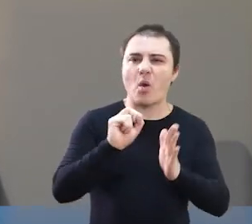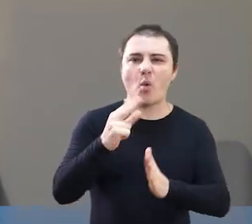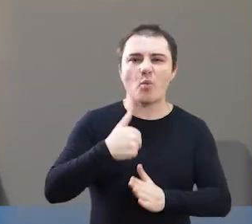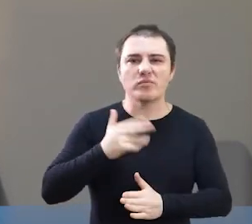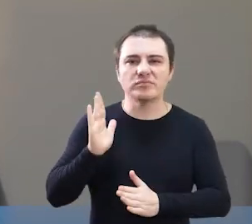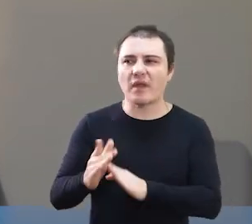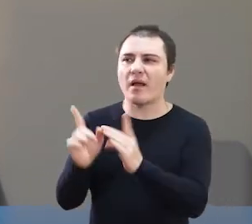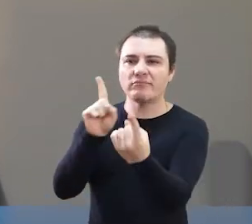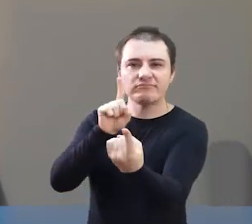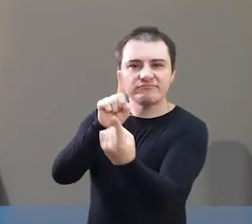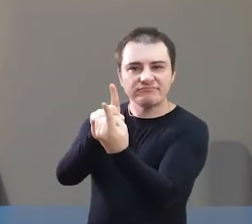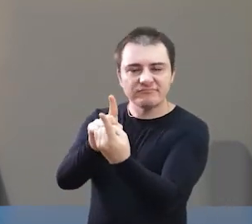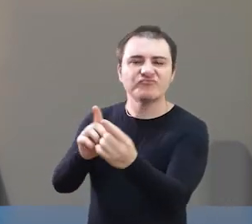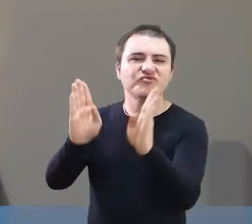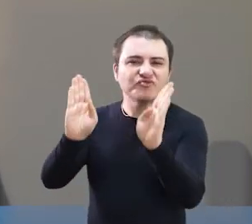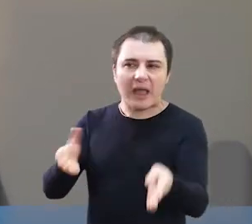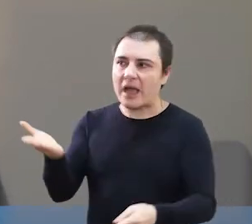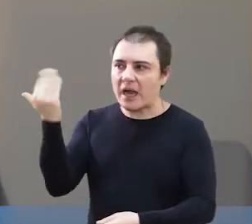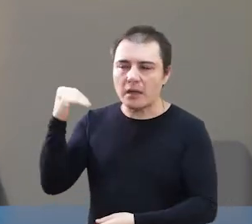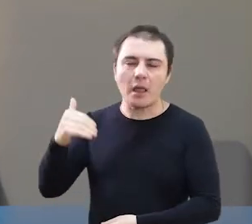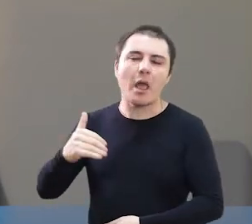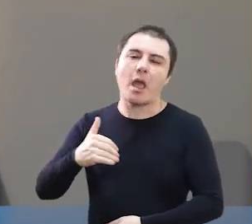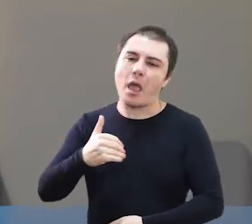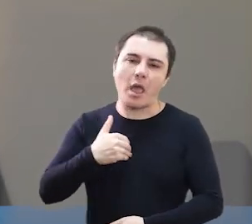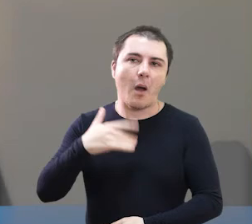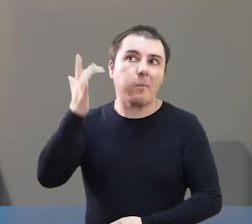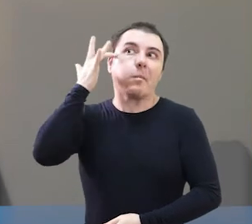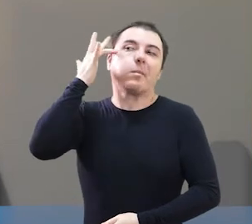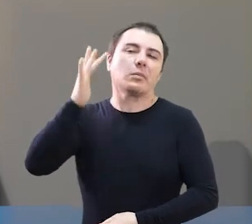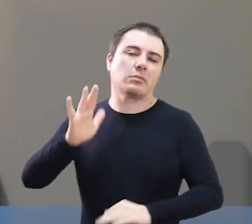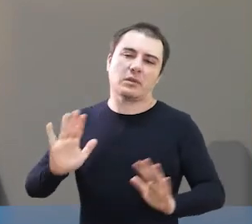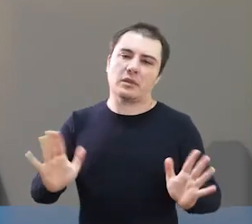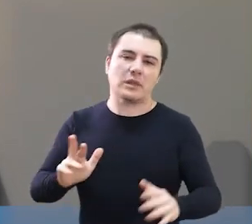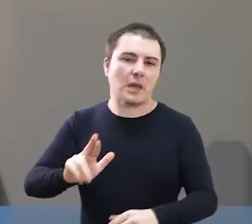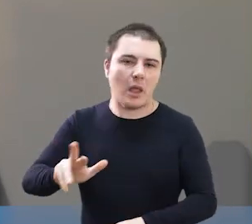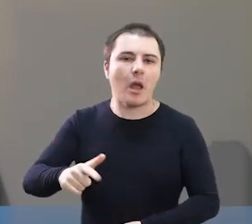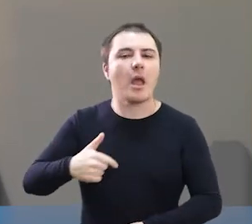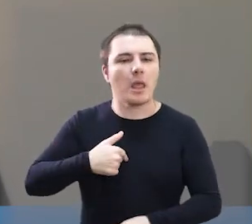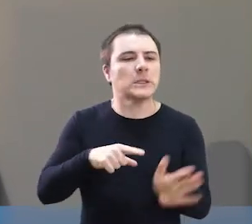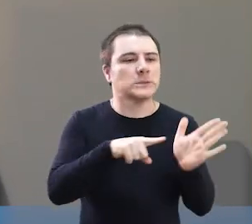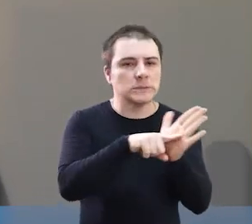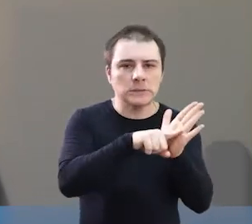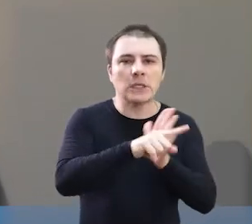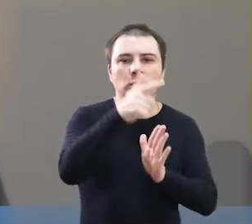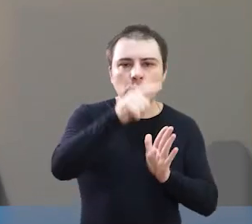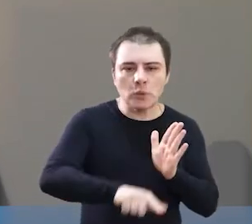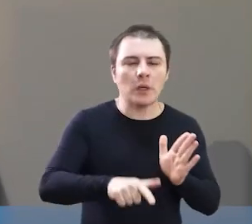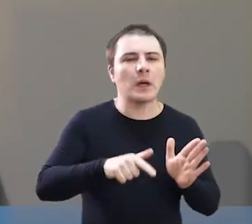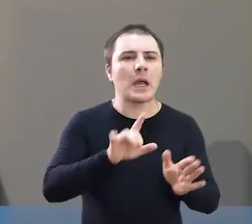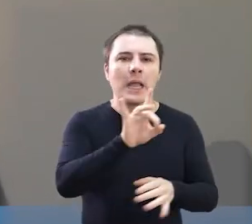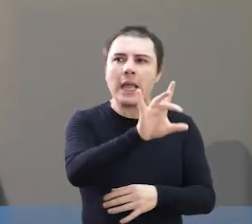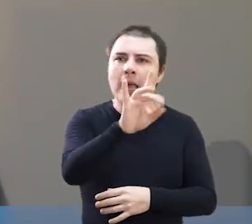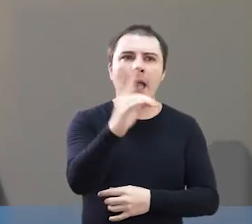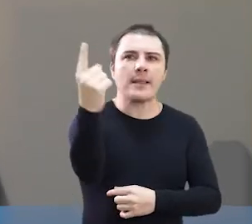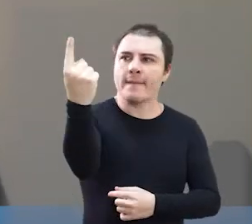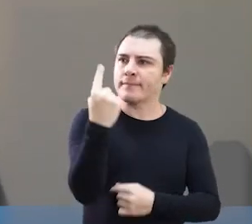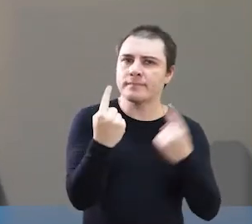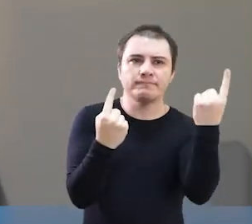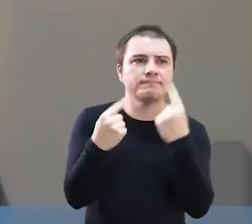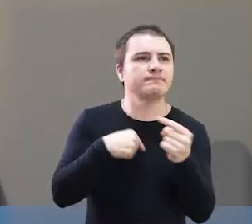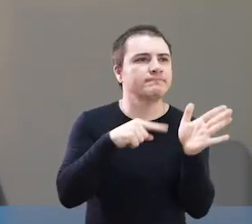já revi aos meus longos de clínica, eu, de novo, faço uma pesquisa quando chega a cada paciente